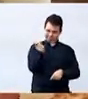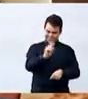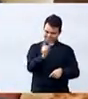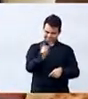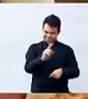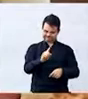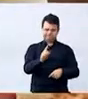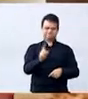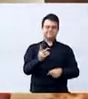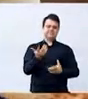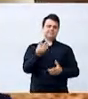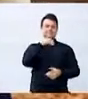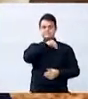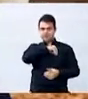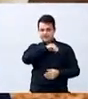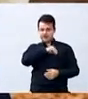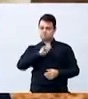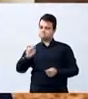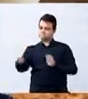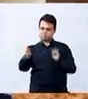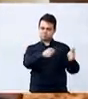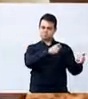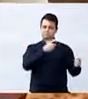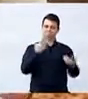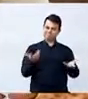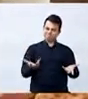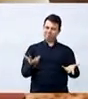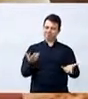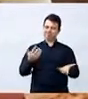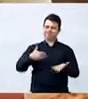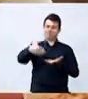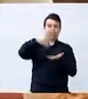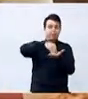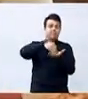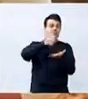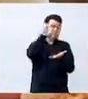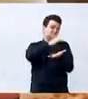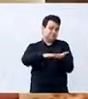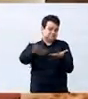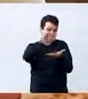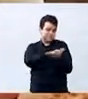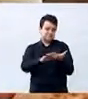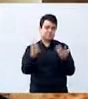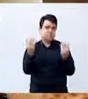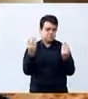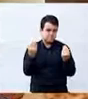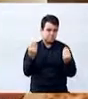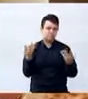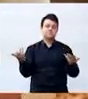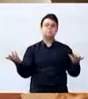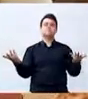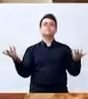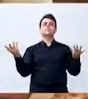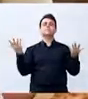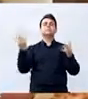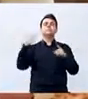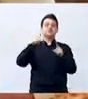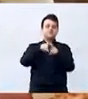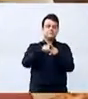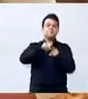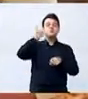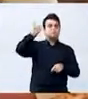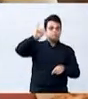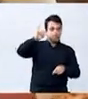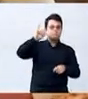pagamento cobre um pouco. E as despesas, né, que nós temos despesas de energia, os encargos sociais que a gente não